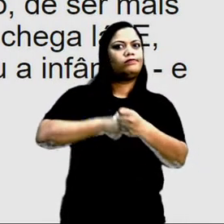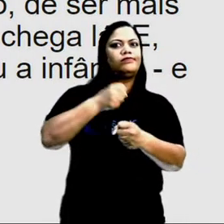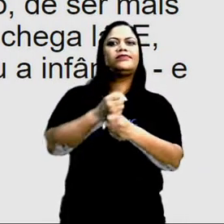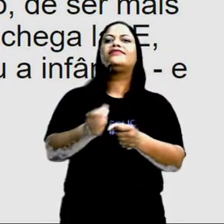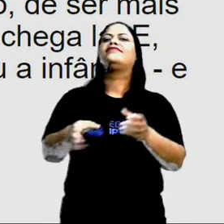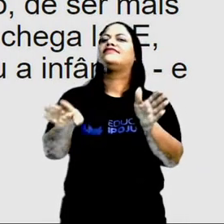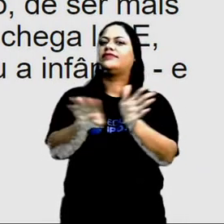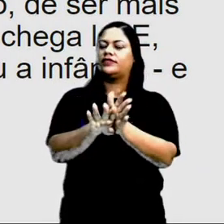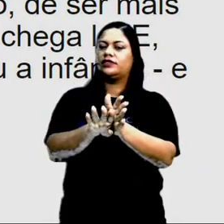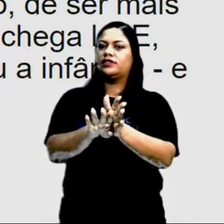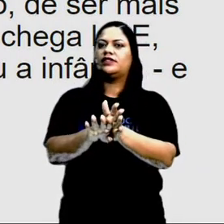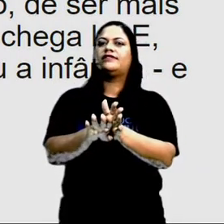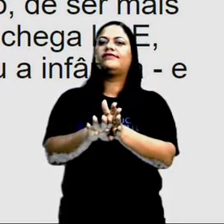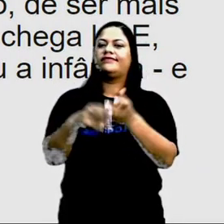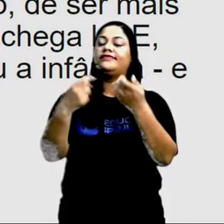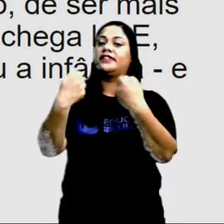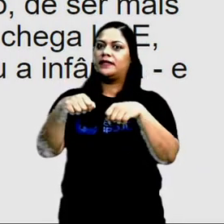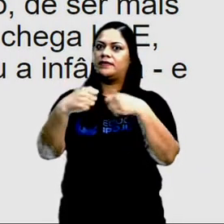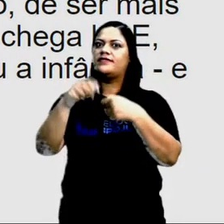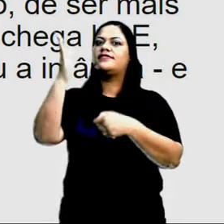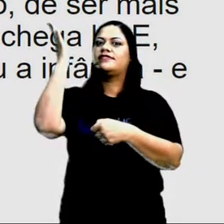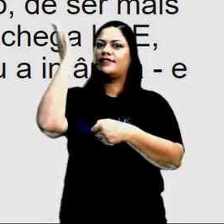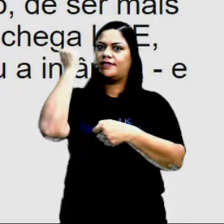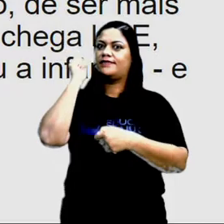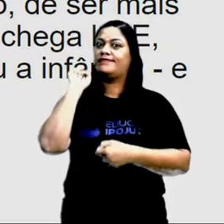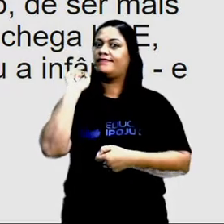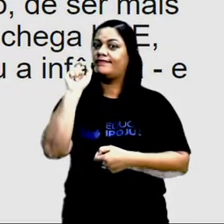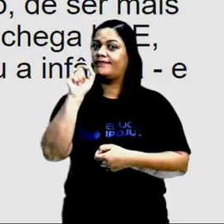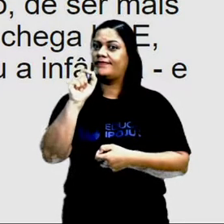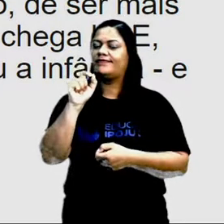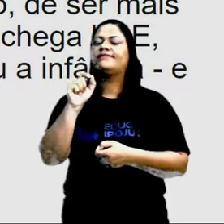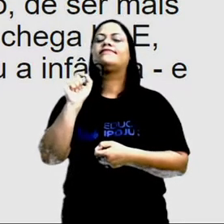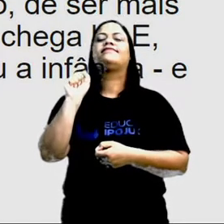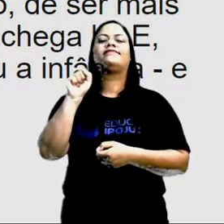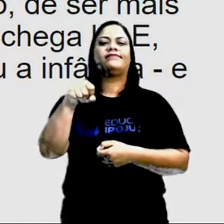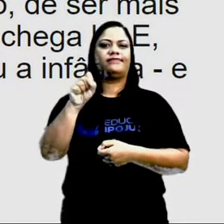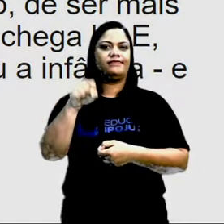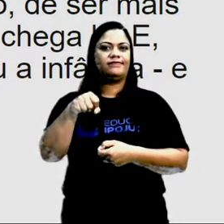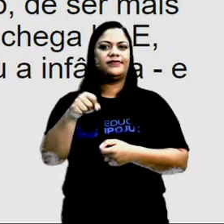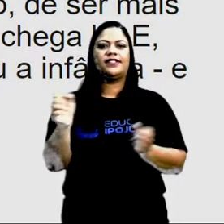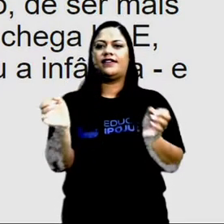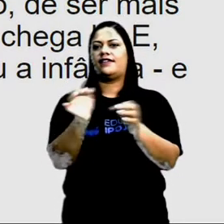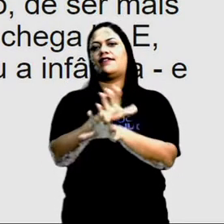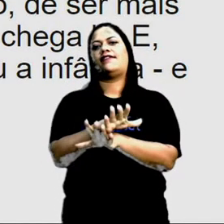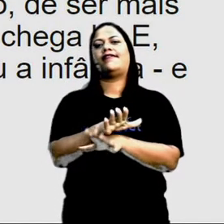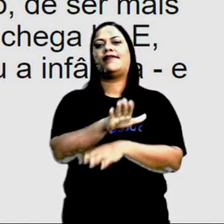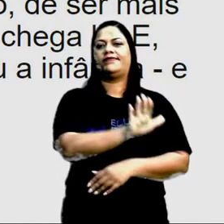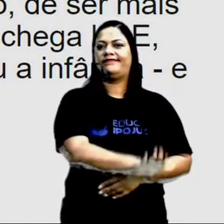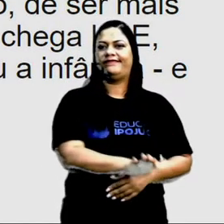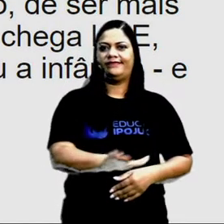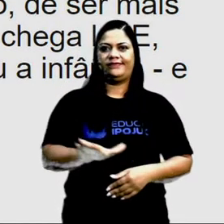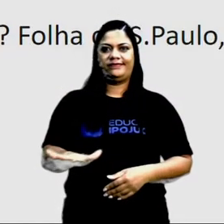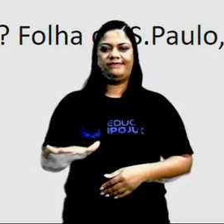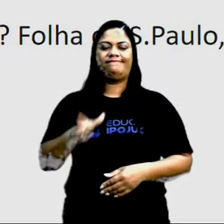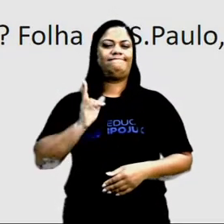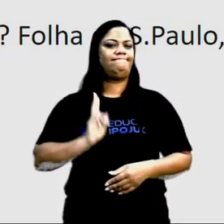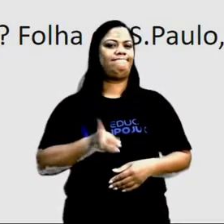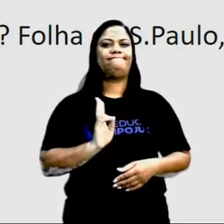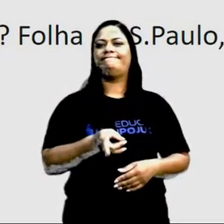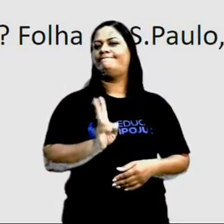E quando chegar, vai precisar saber que, aí sim, acabou a infância. E para